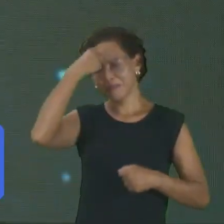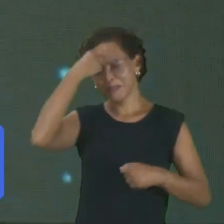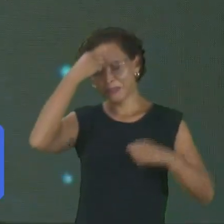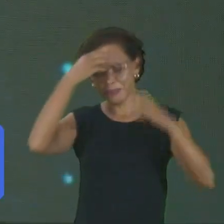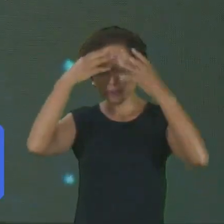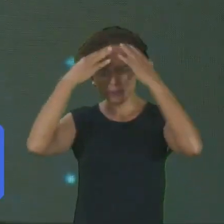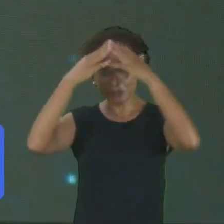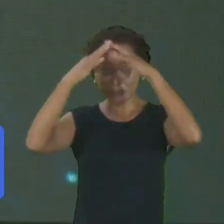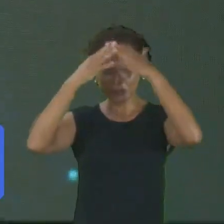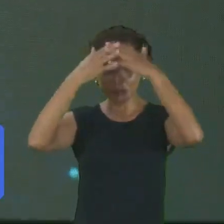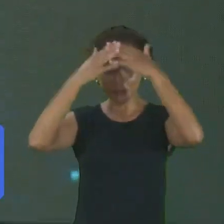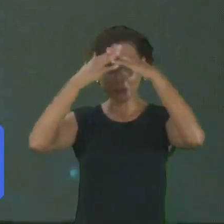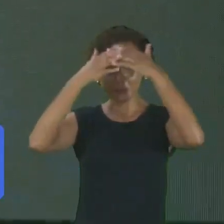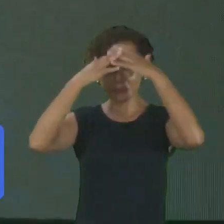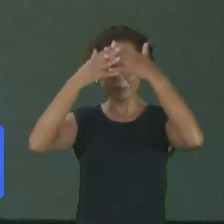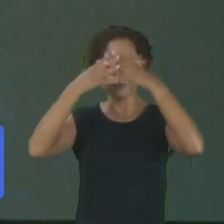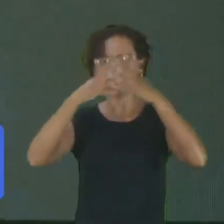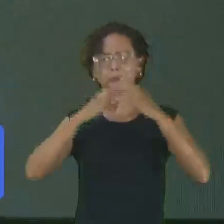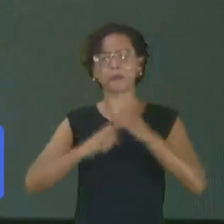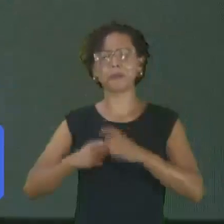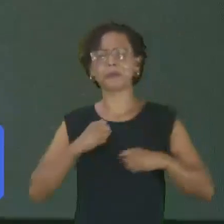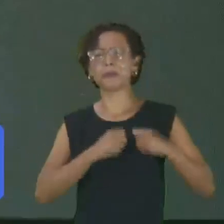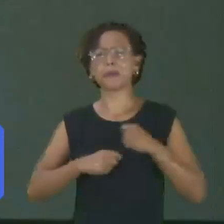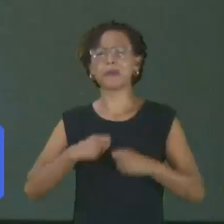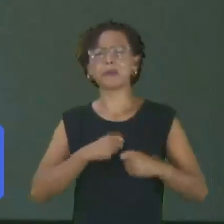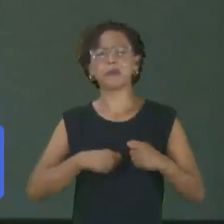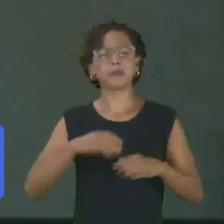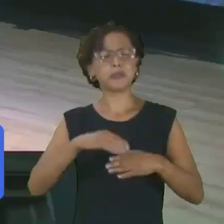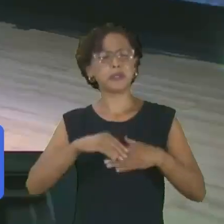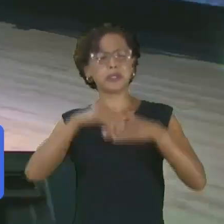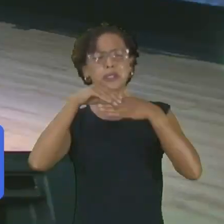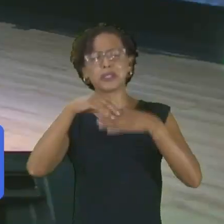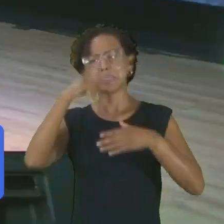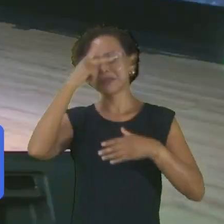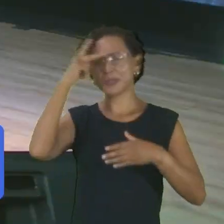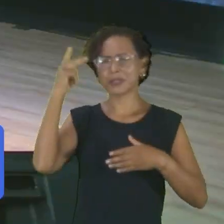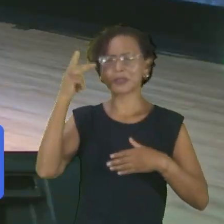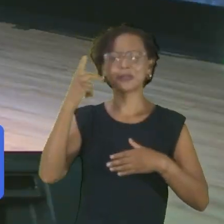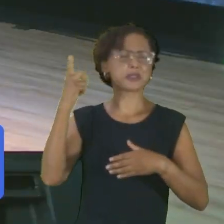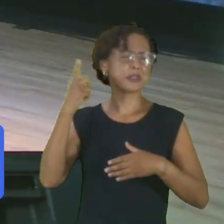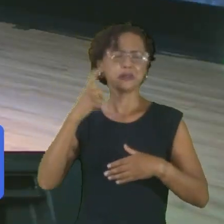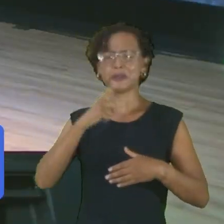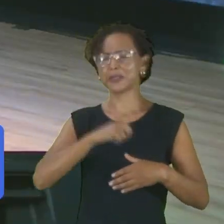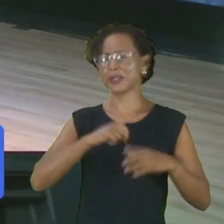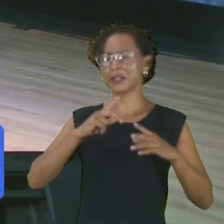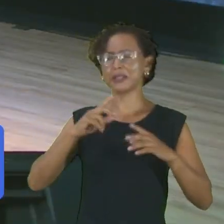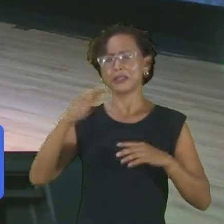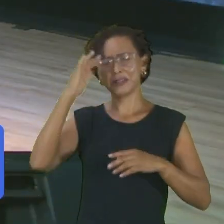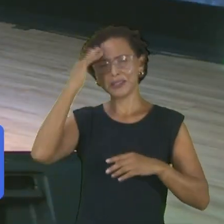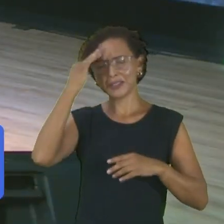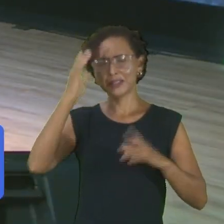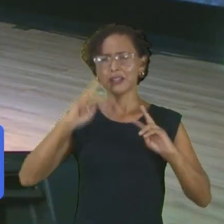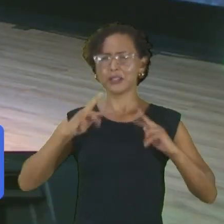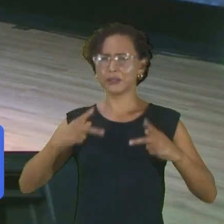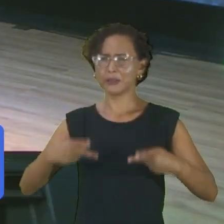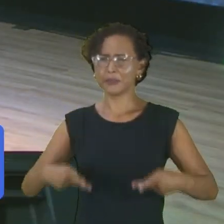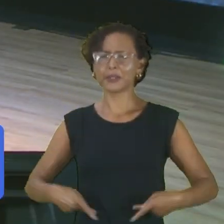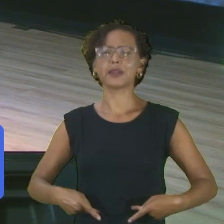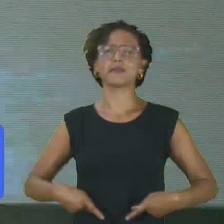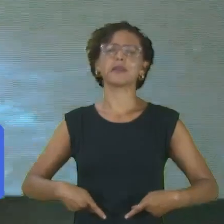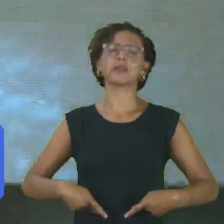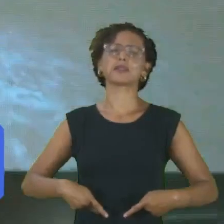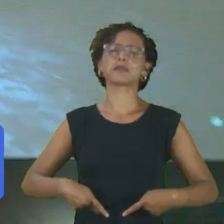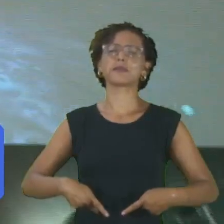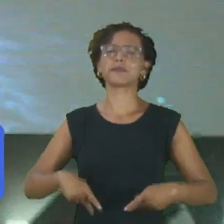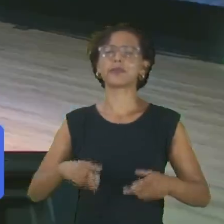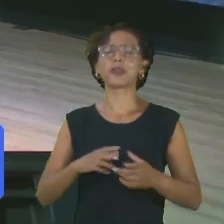de líderes, de pessoas que não conseguem entender o comportamento humano. Como pode, por